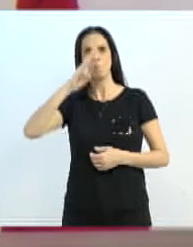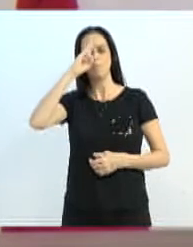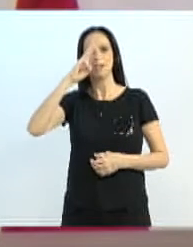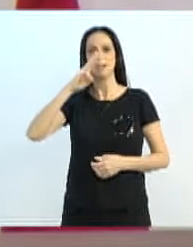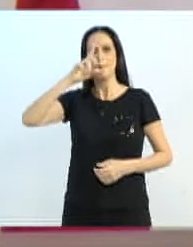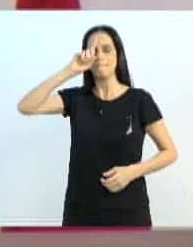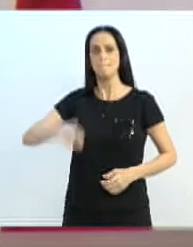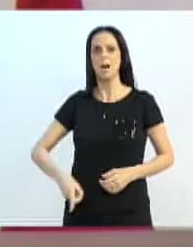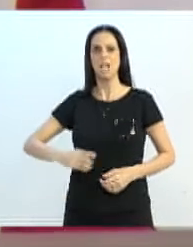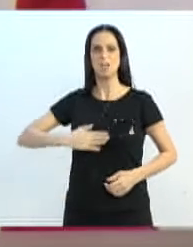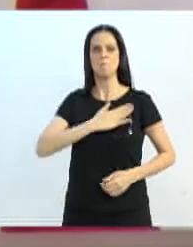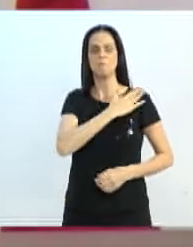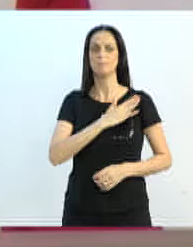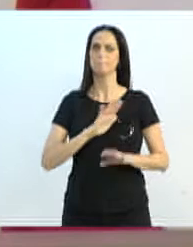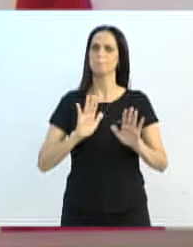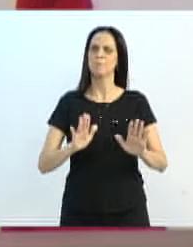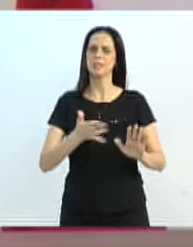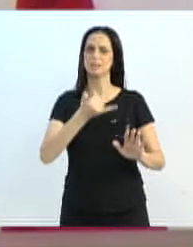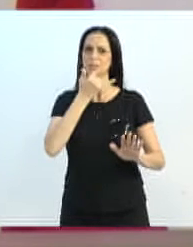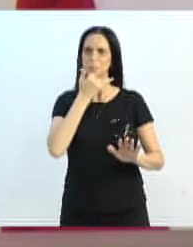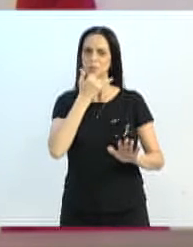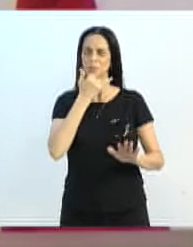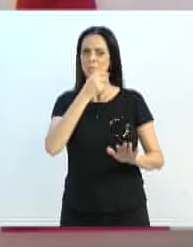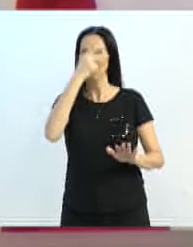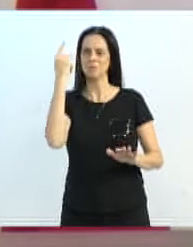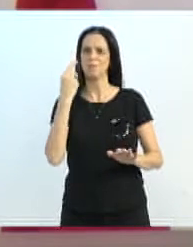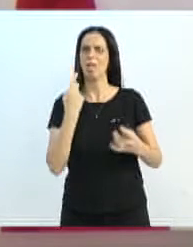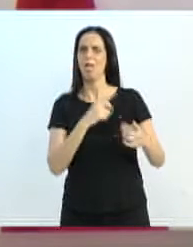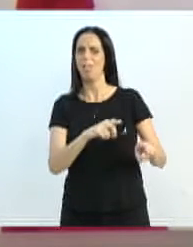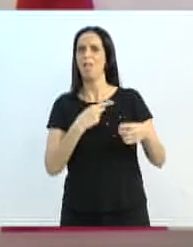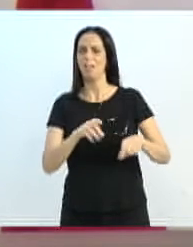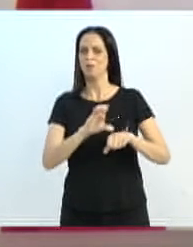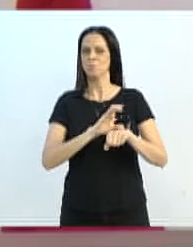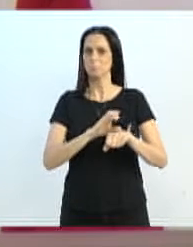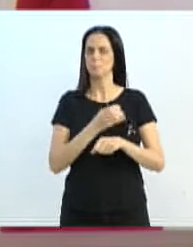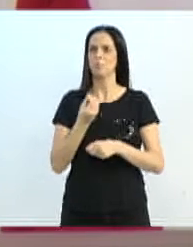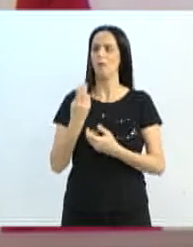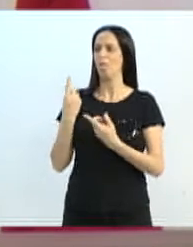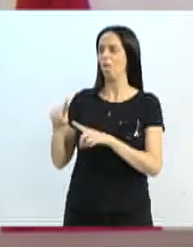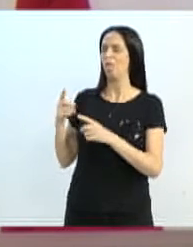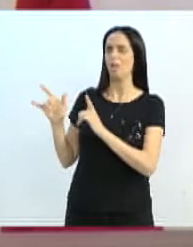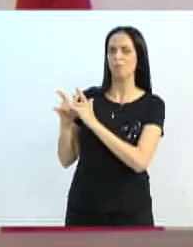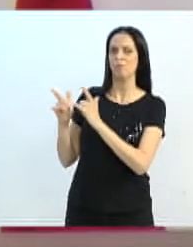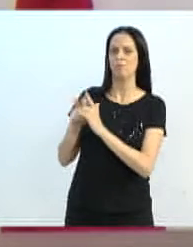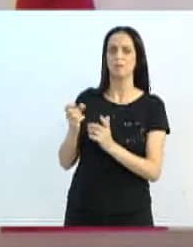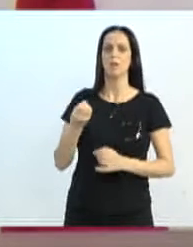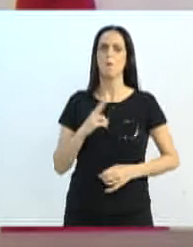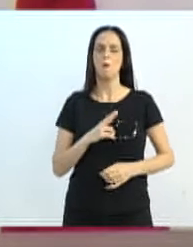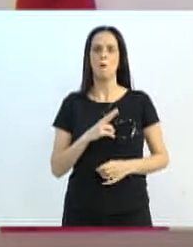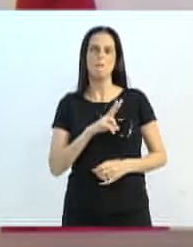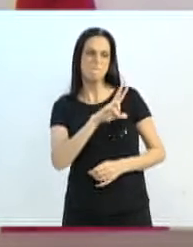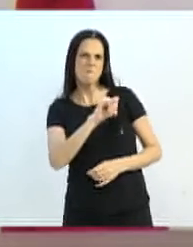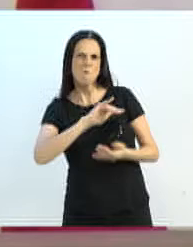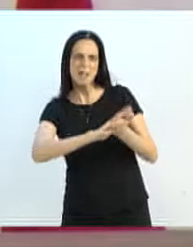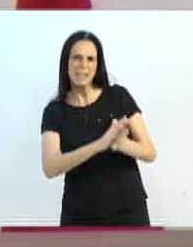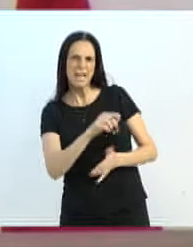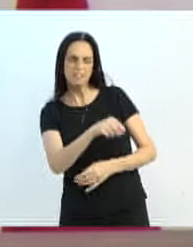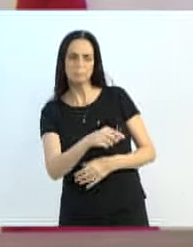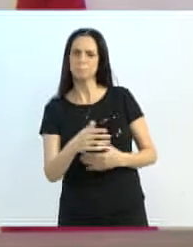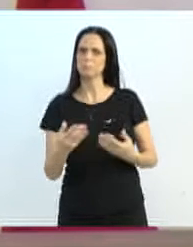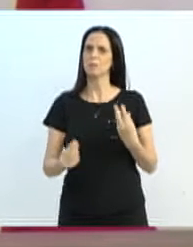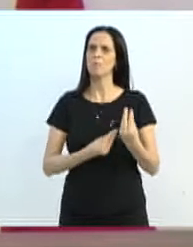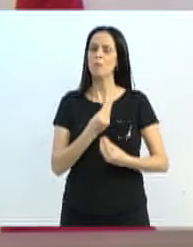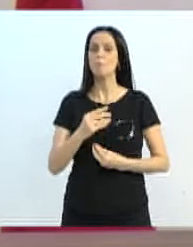democracia não é feita com ataques à Constituição, com ataques às instituições, com ameaças descabíveis, inclusive de morte, de estupro, onde se viu